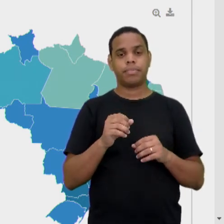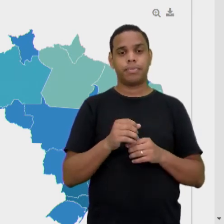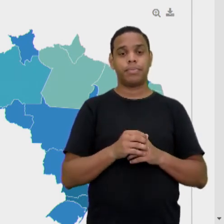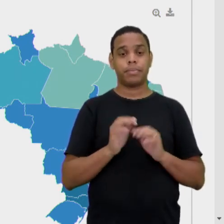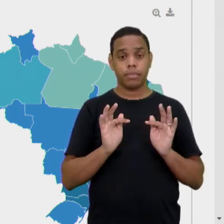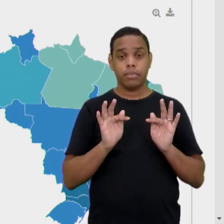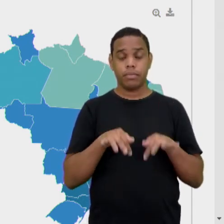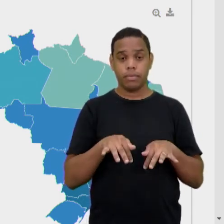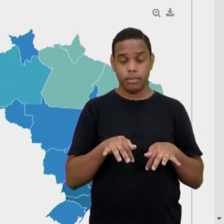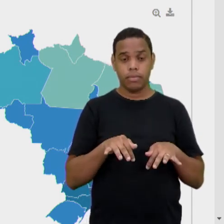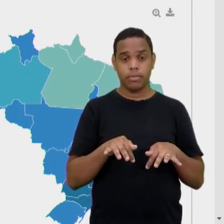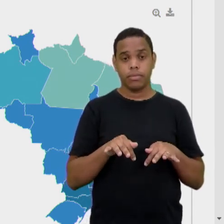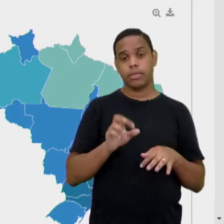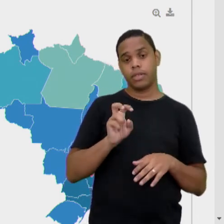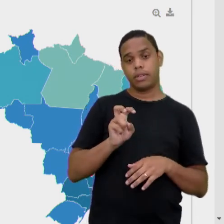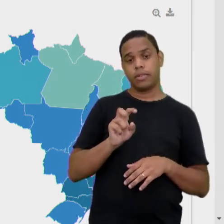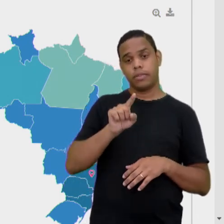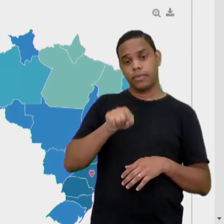anos finais,